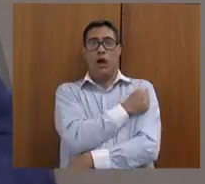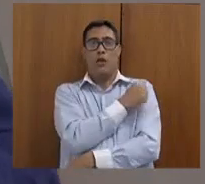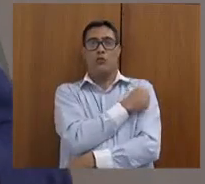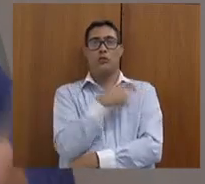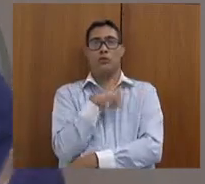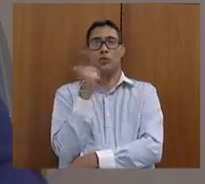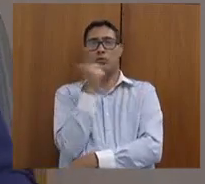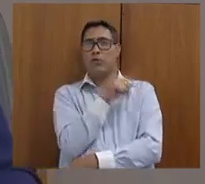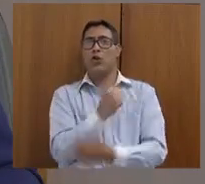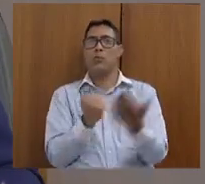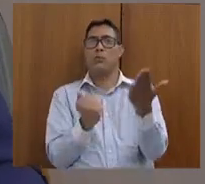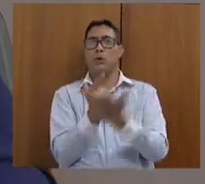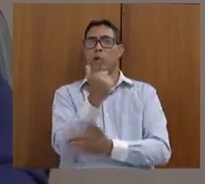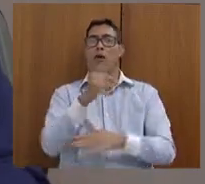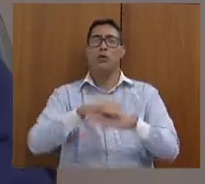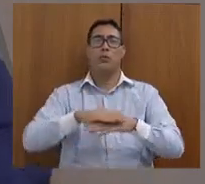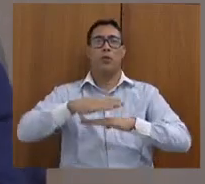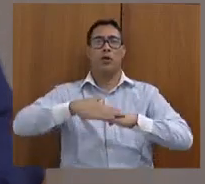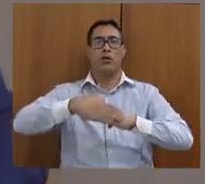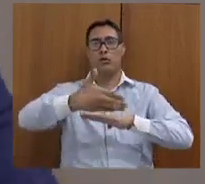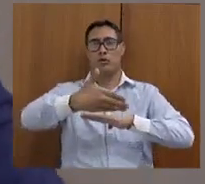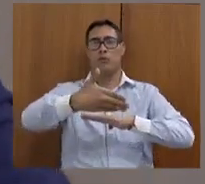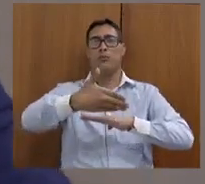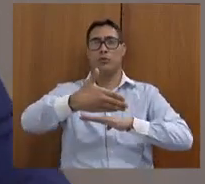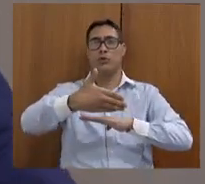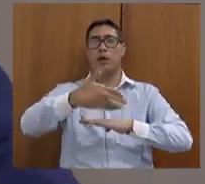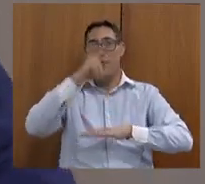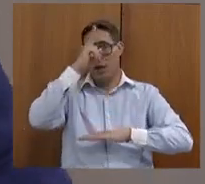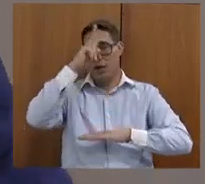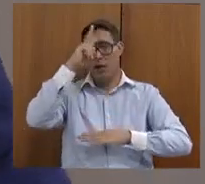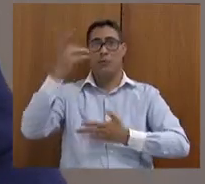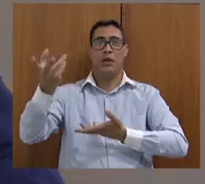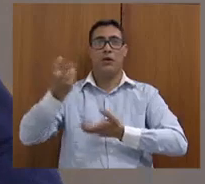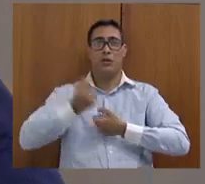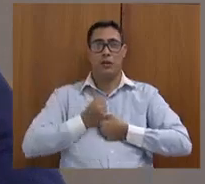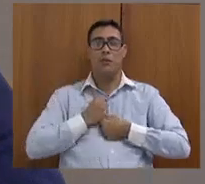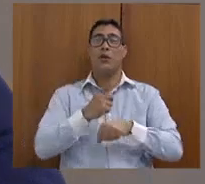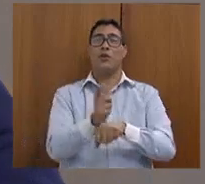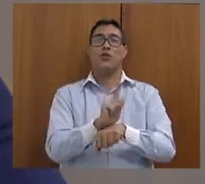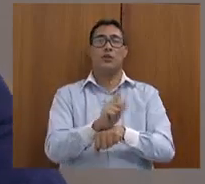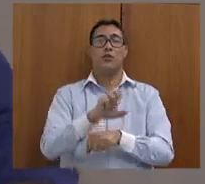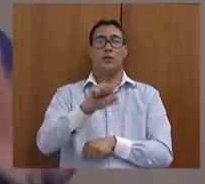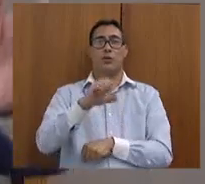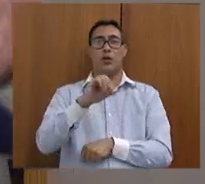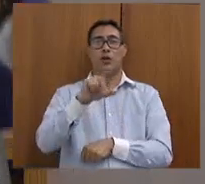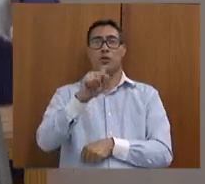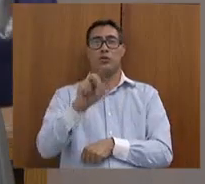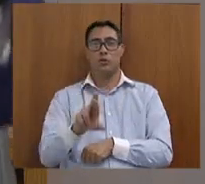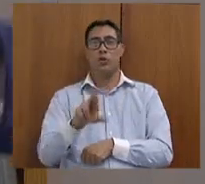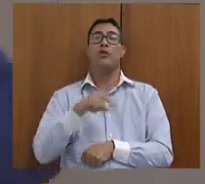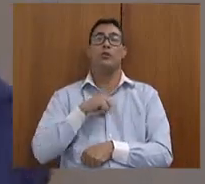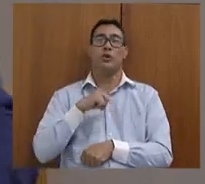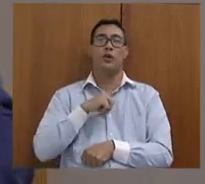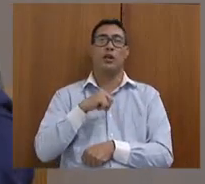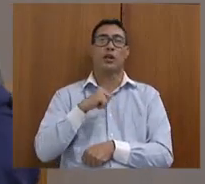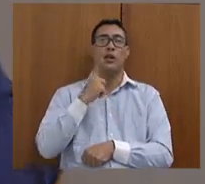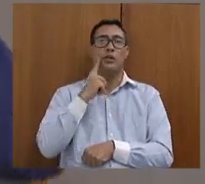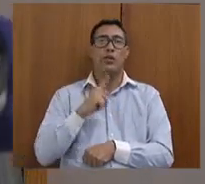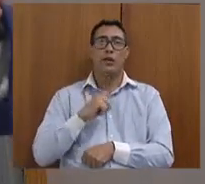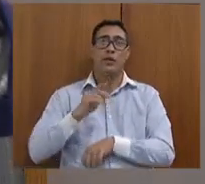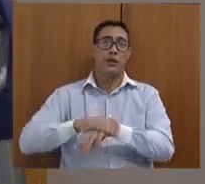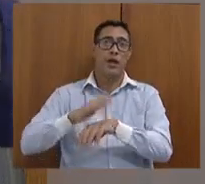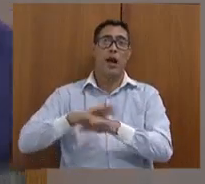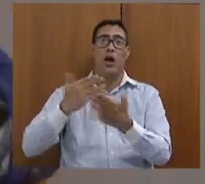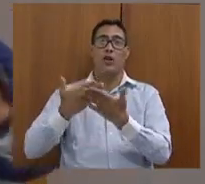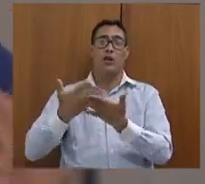até para comprar notebook algumas coisinhas assim né lembro que eu fui eu recebi o prêmio de gestão escolar e também eu acho que eu deixei pra escola não sei Rafael você escolhe já